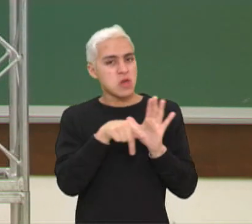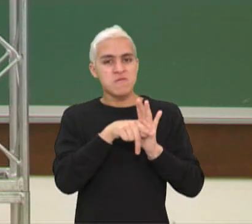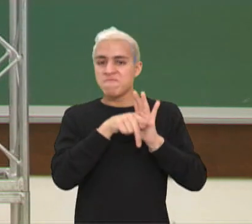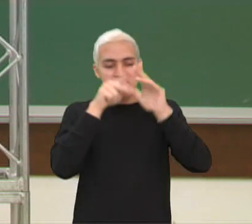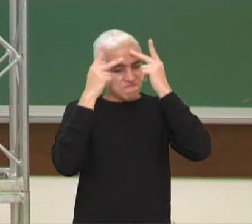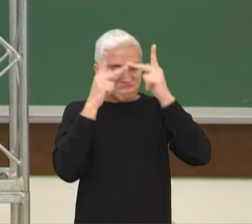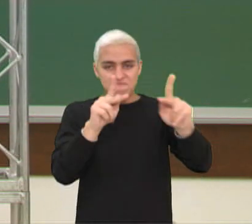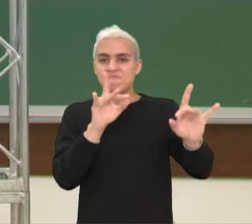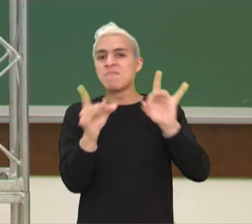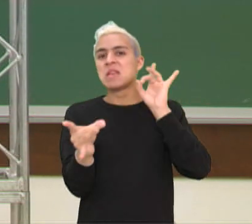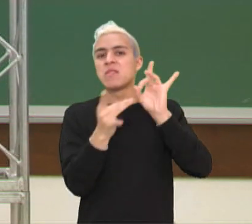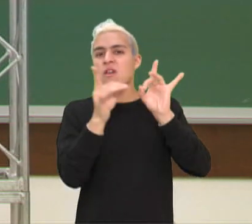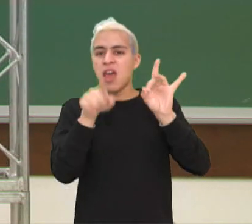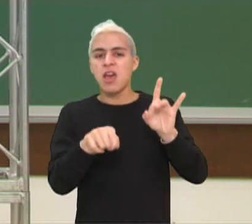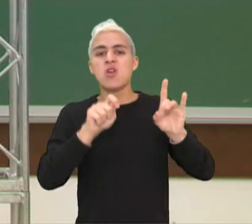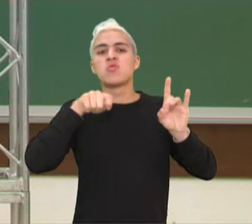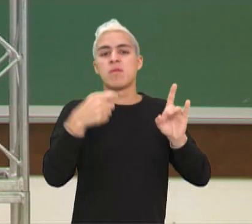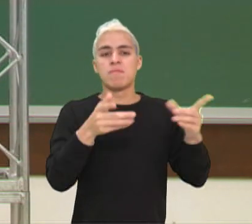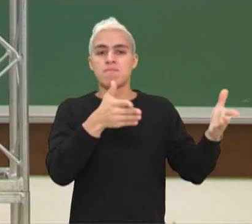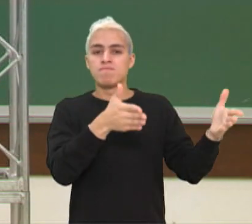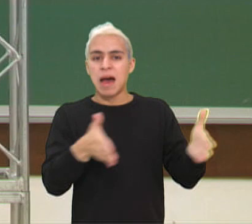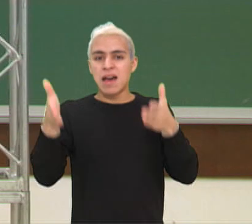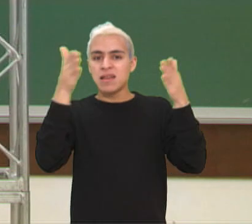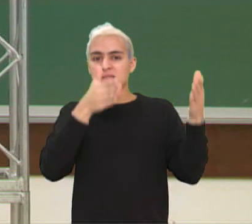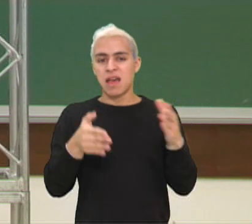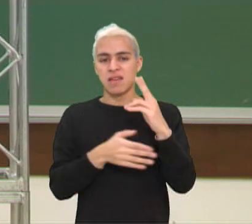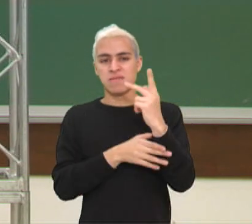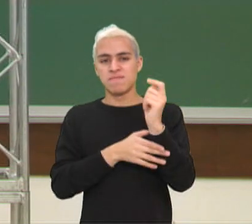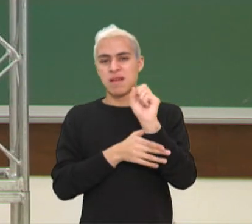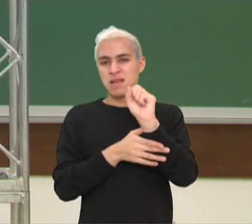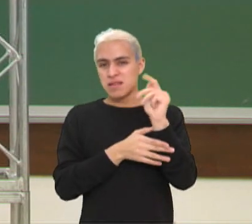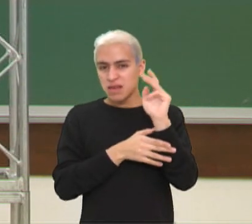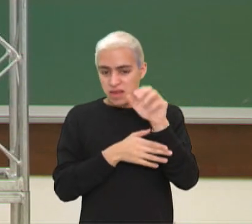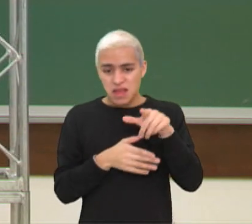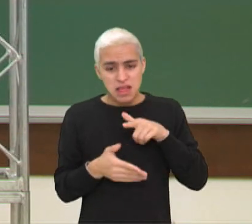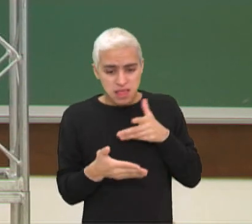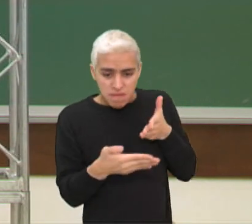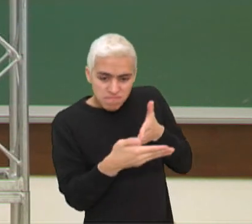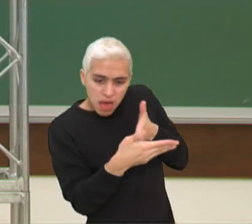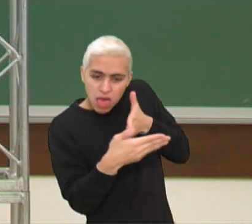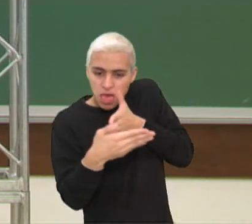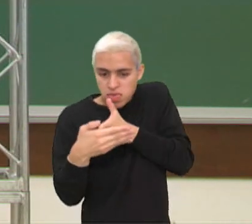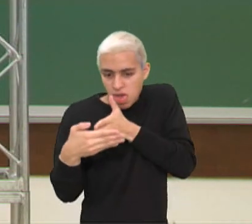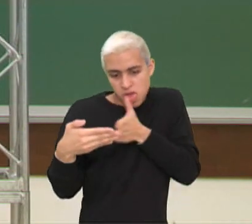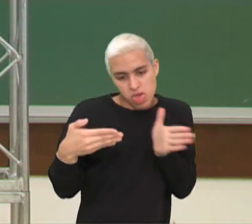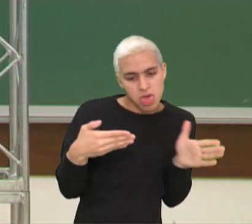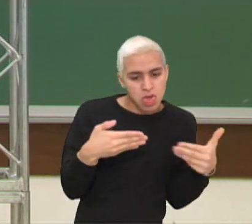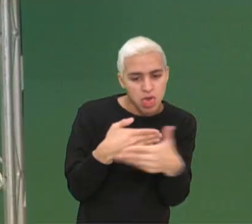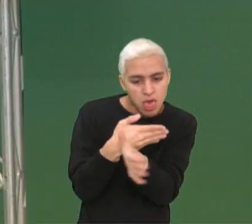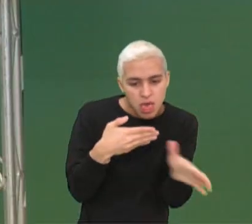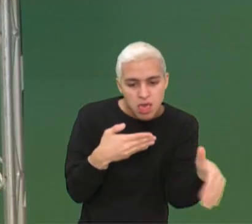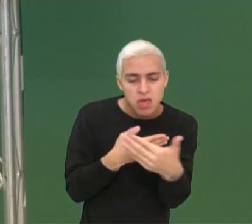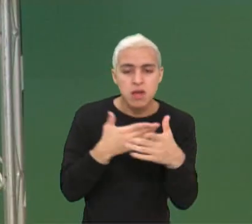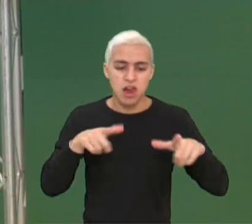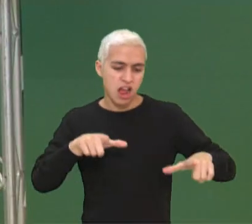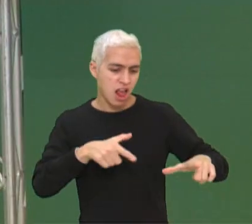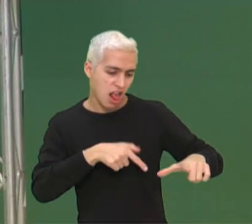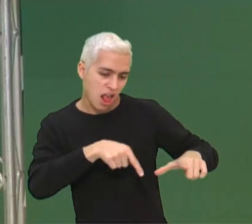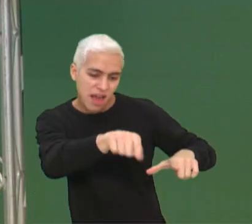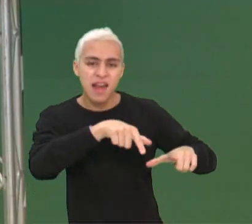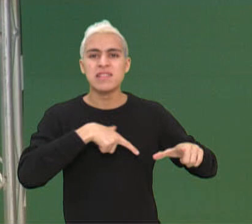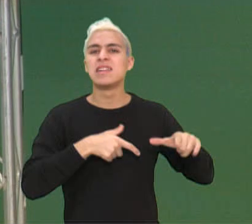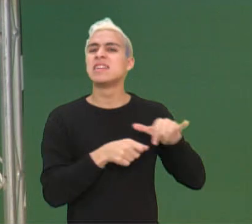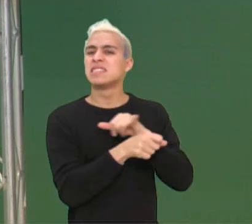essa especificação que ele era um jogo de passagem. E também, assim, ó, como ele tem bloqueios e ultrapassagens, a gente vê que ele é um jogo de